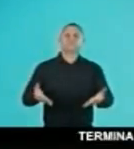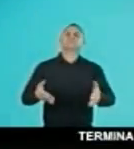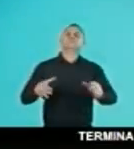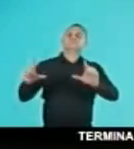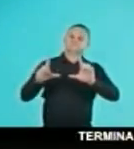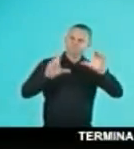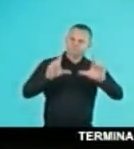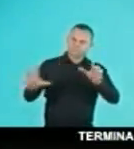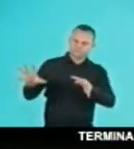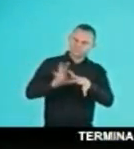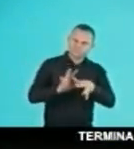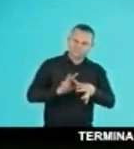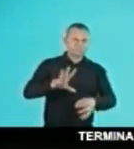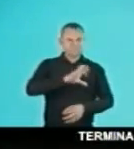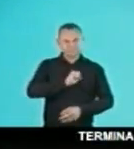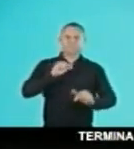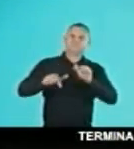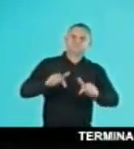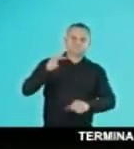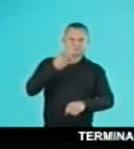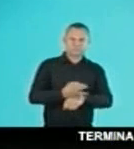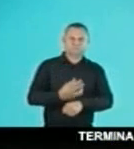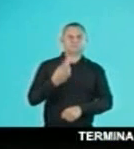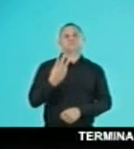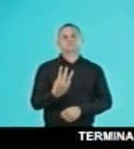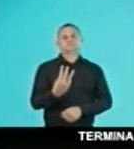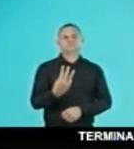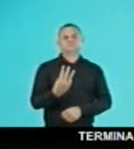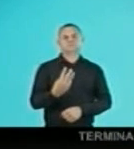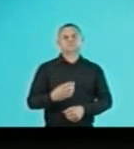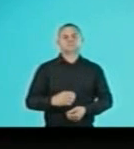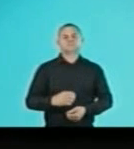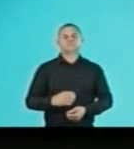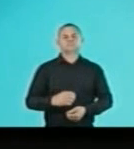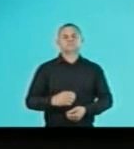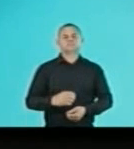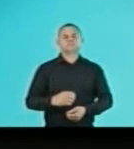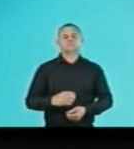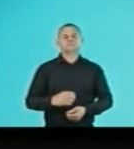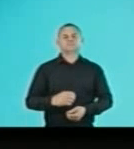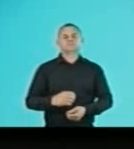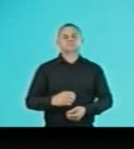Termina agora o programa da coligação Amor, Trabalho e Fé 3.